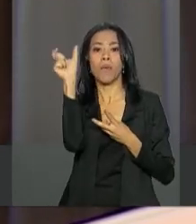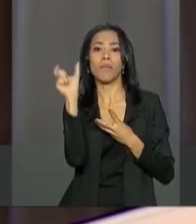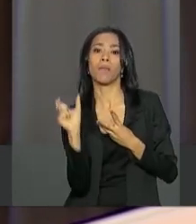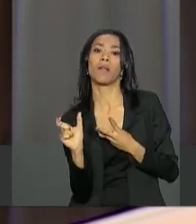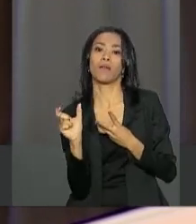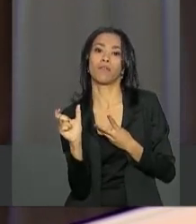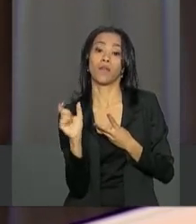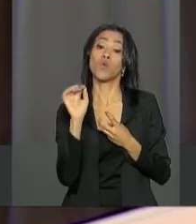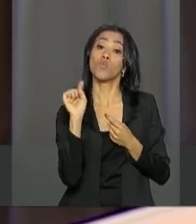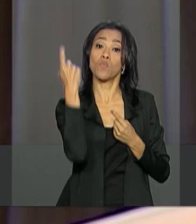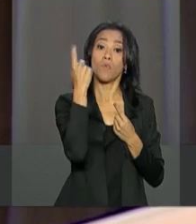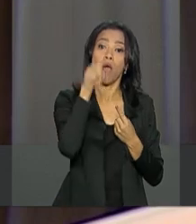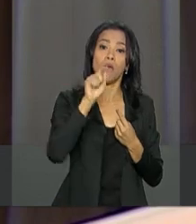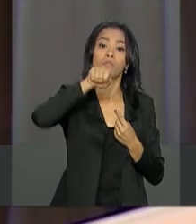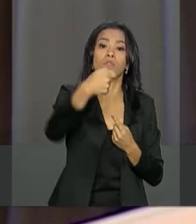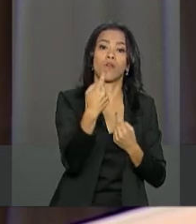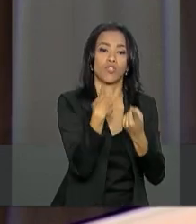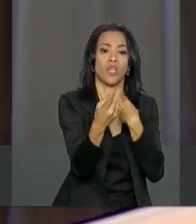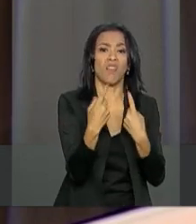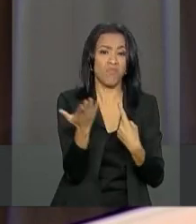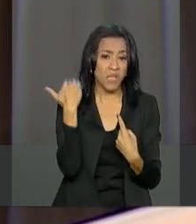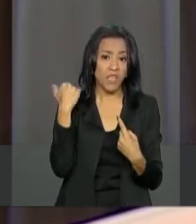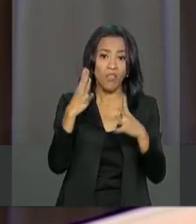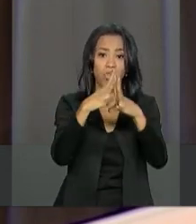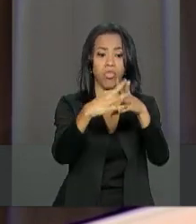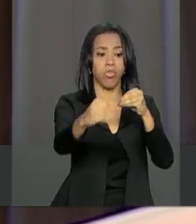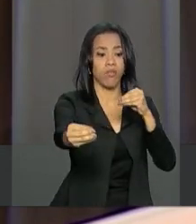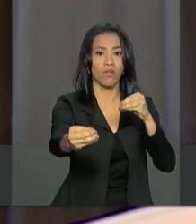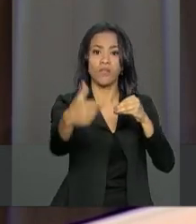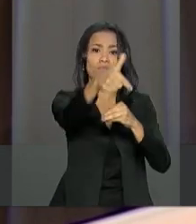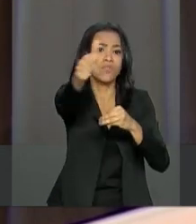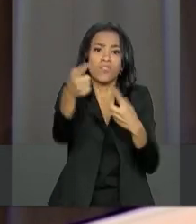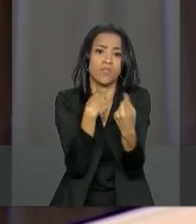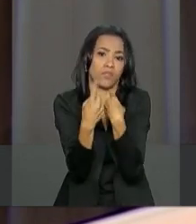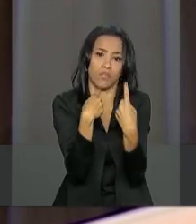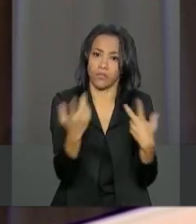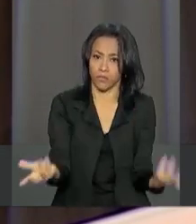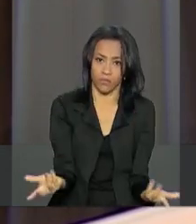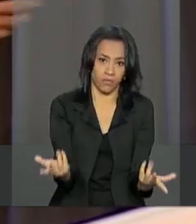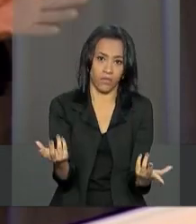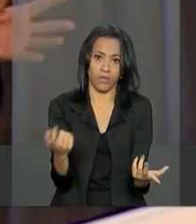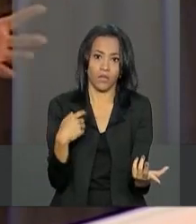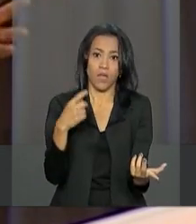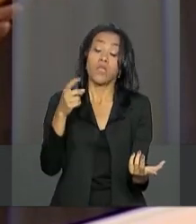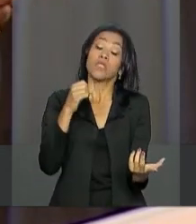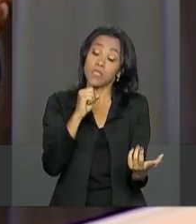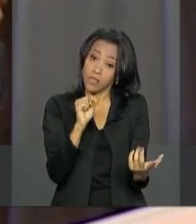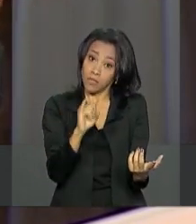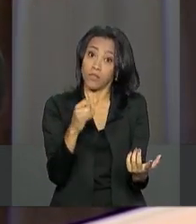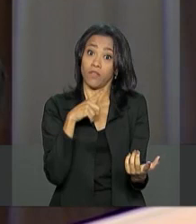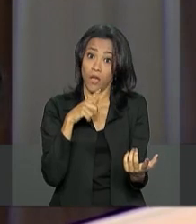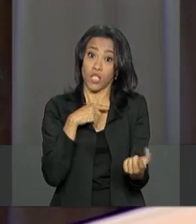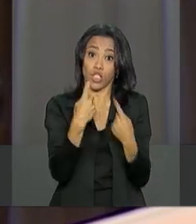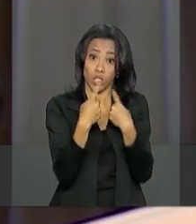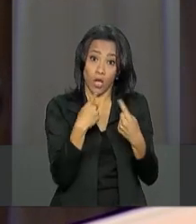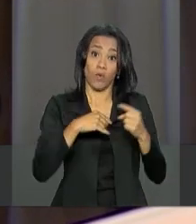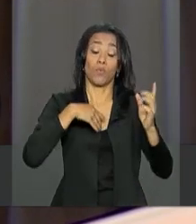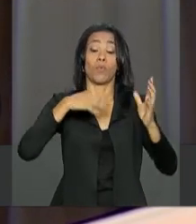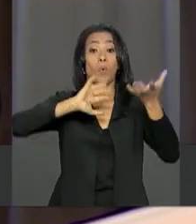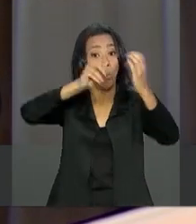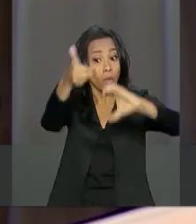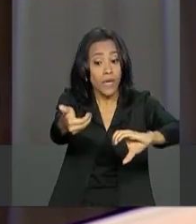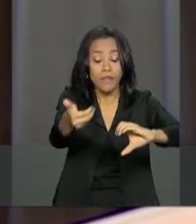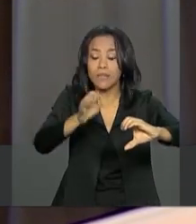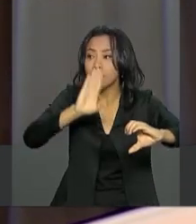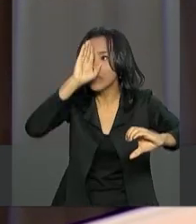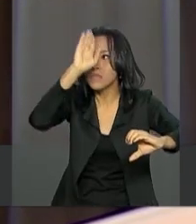diálogo. O diálogo tinha se esvaído, se perdido ao longo do tempo. Fosse o diálogo com o Congresso Nacional, porque é fundamental este